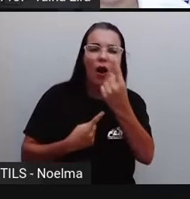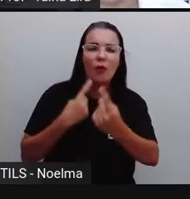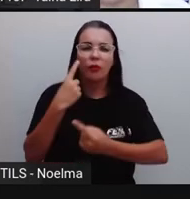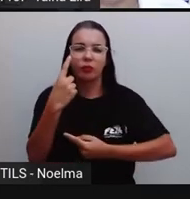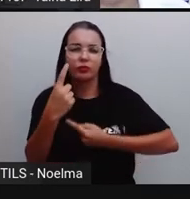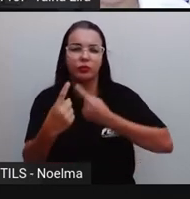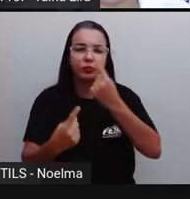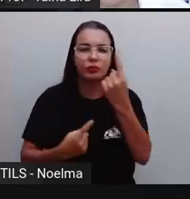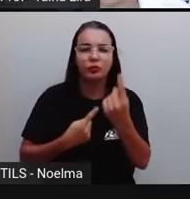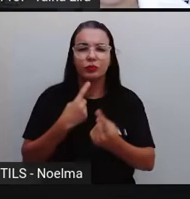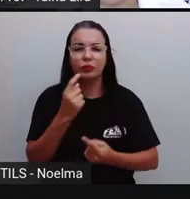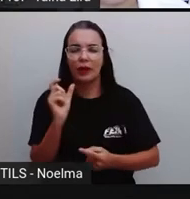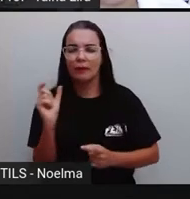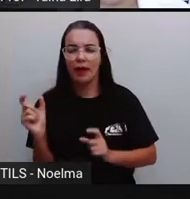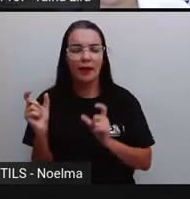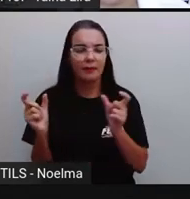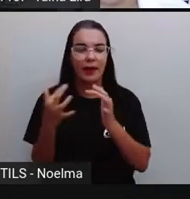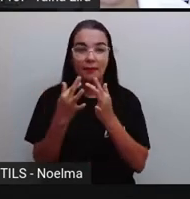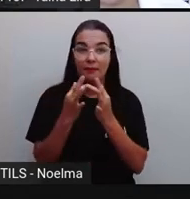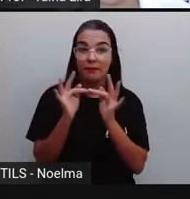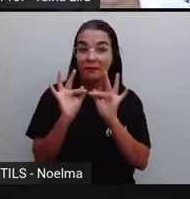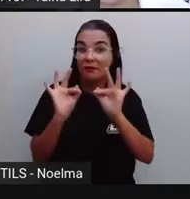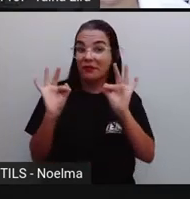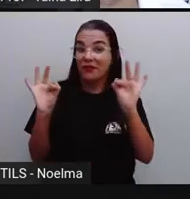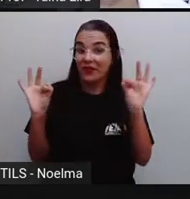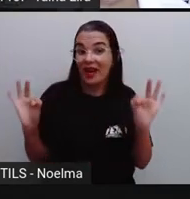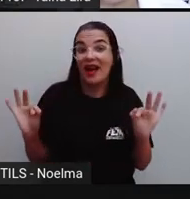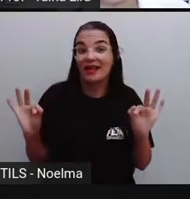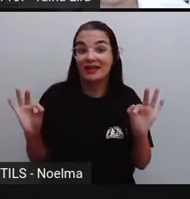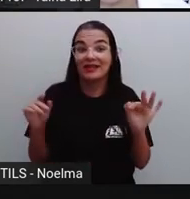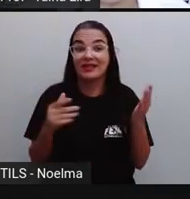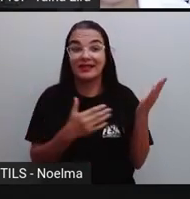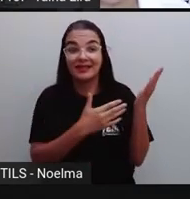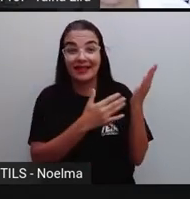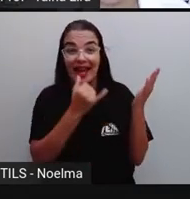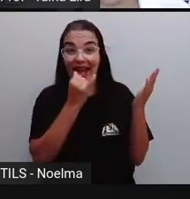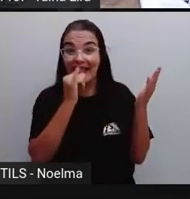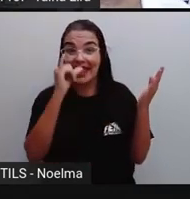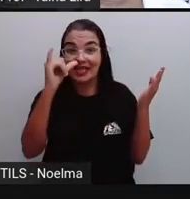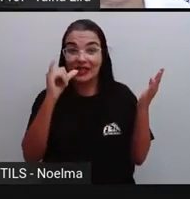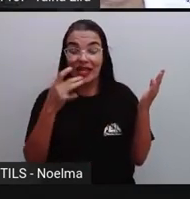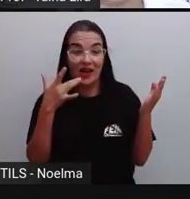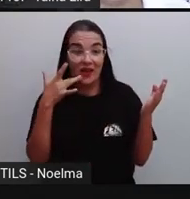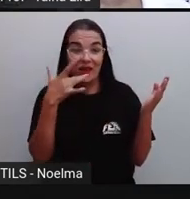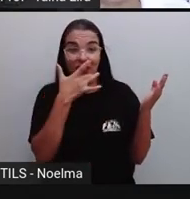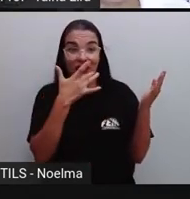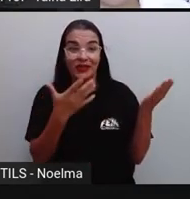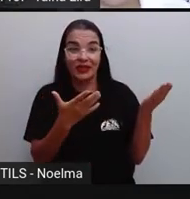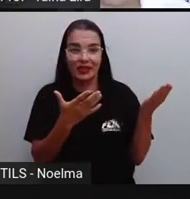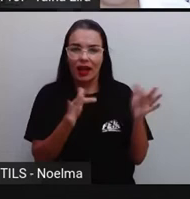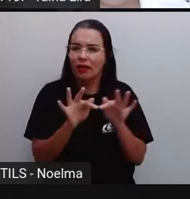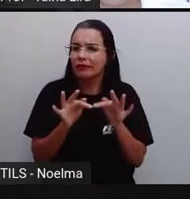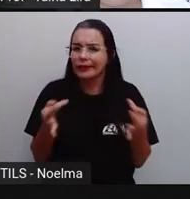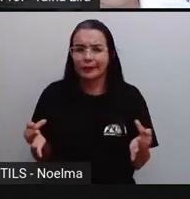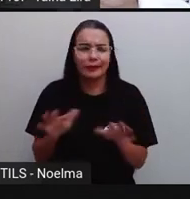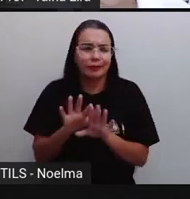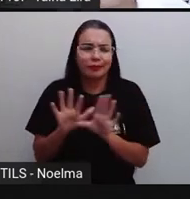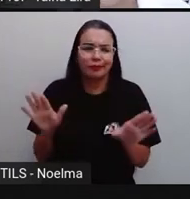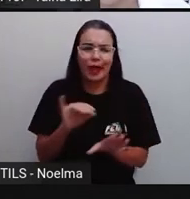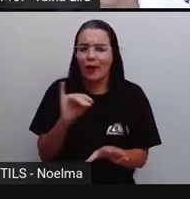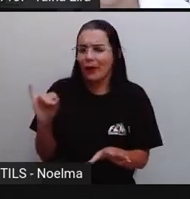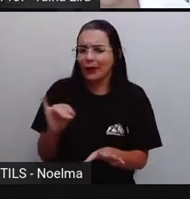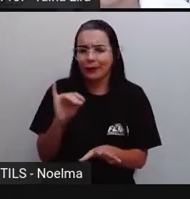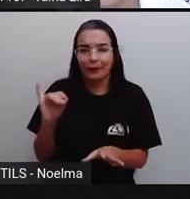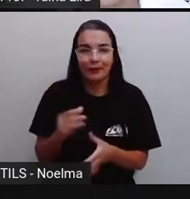lá. Se é Bayer, é bom. Energia, que dá gosto. Simples assim, que é da